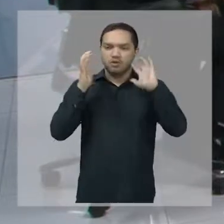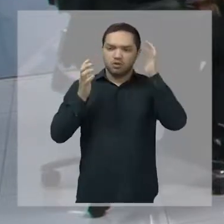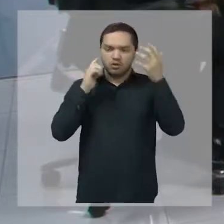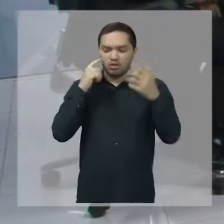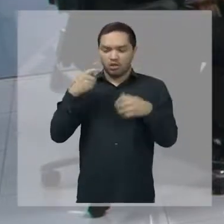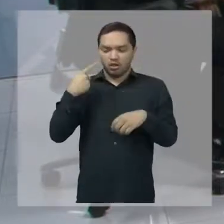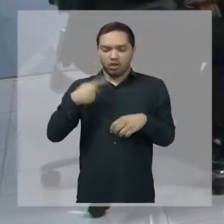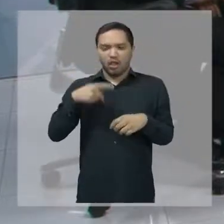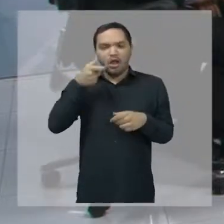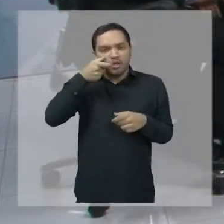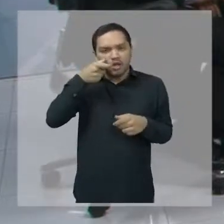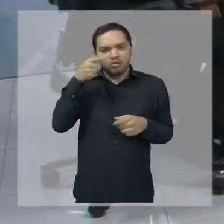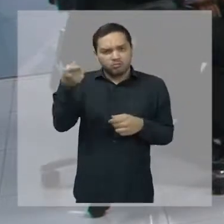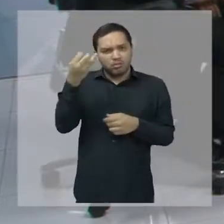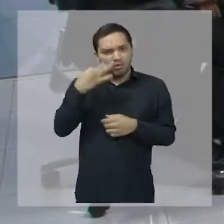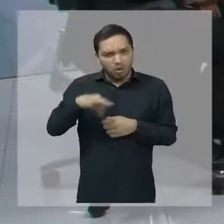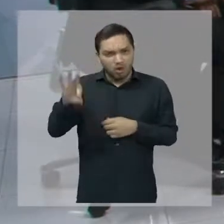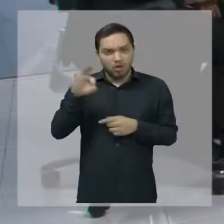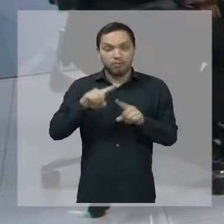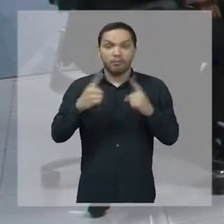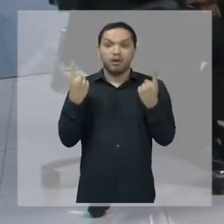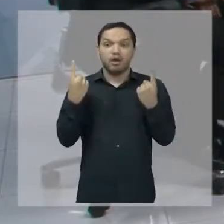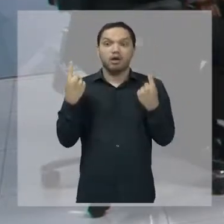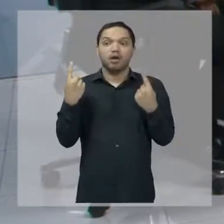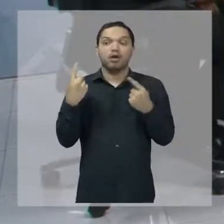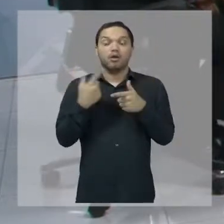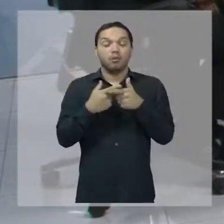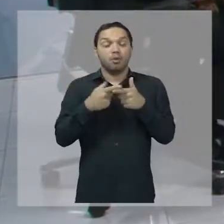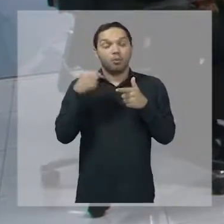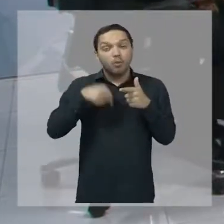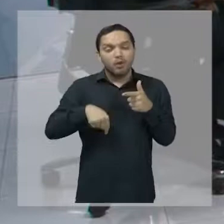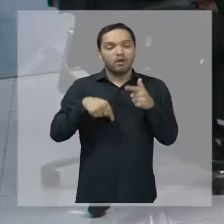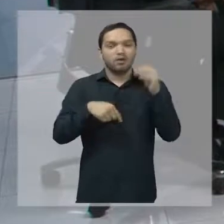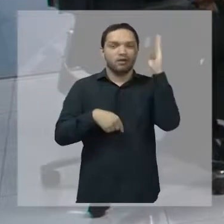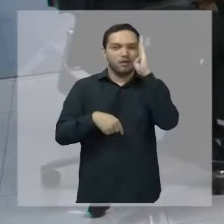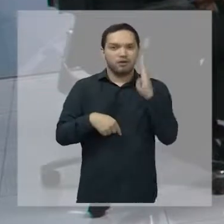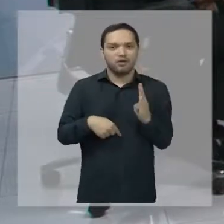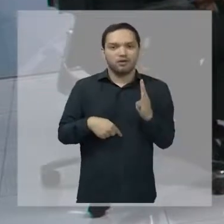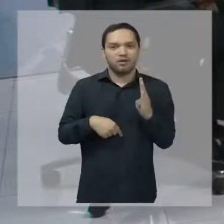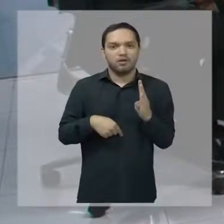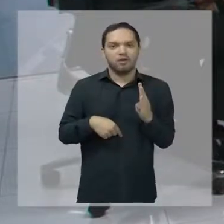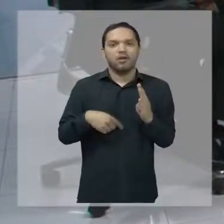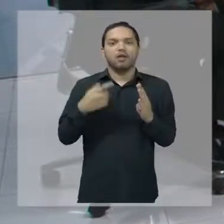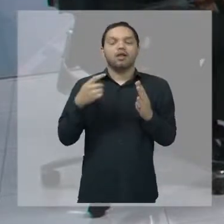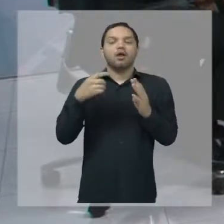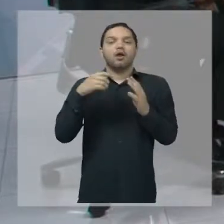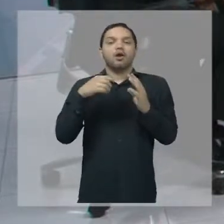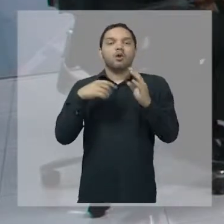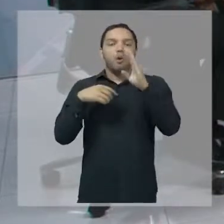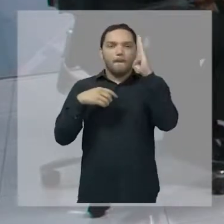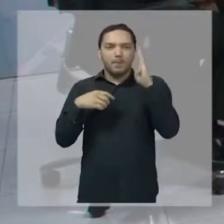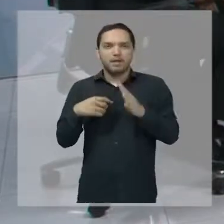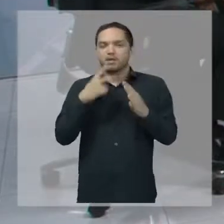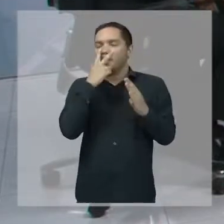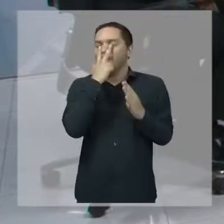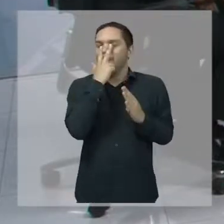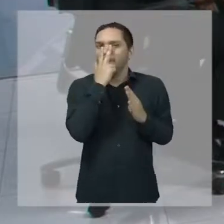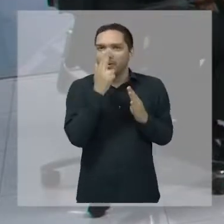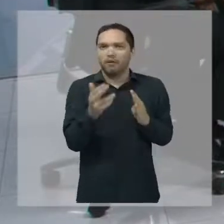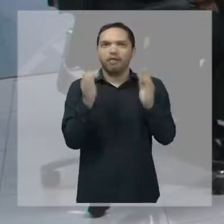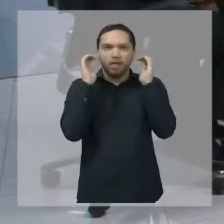decide de acordo com os seus interesses do que ela está correta. O problema é que a política externa brasileira decide de acordo com os interesses dos americanos, que